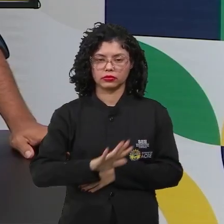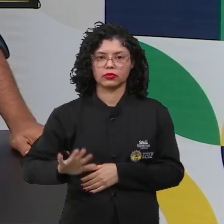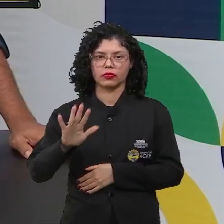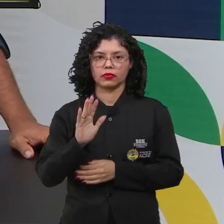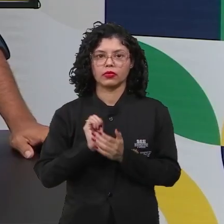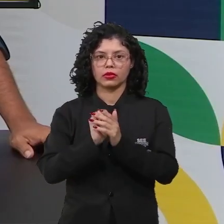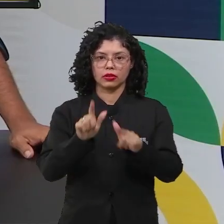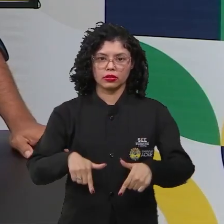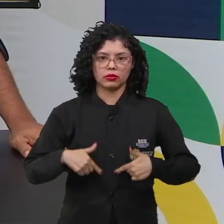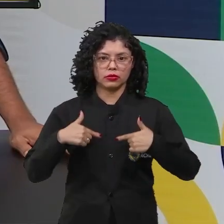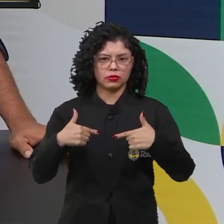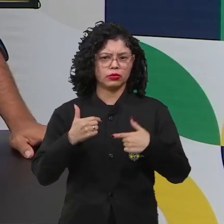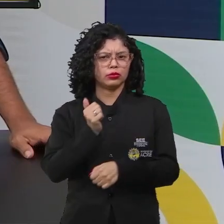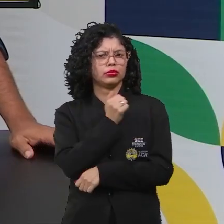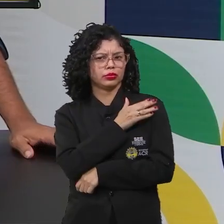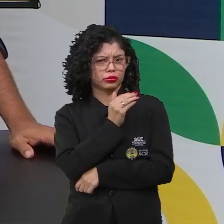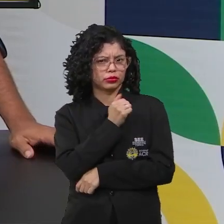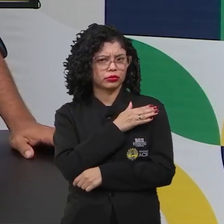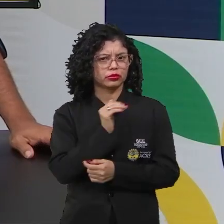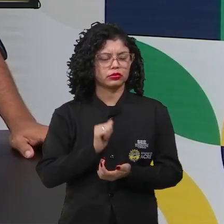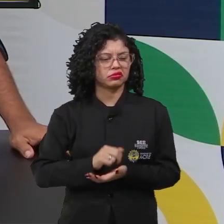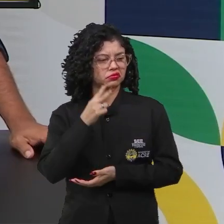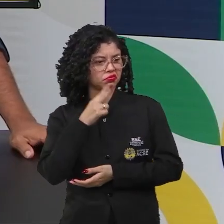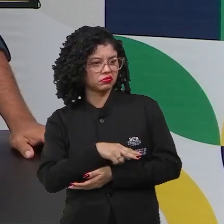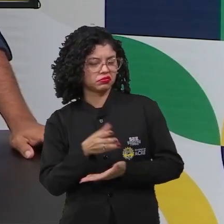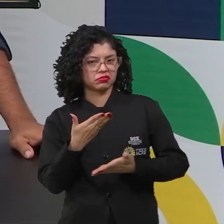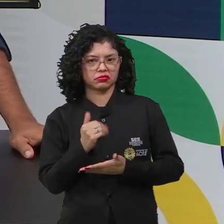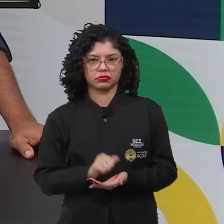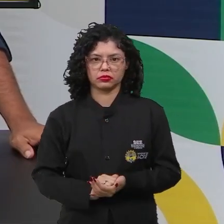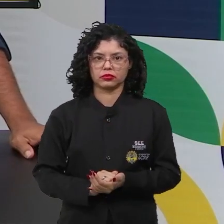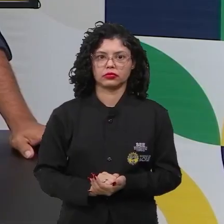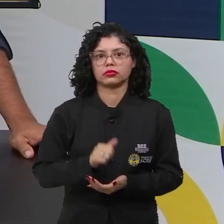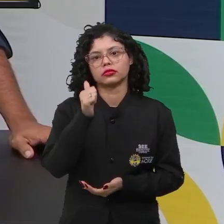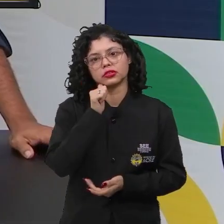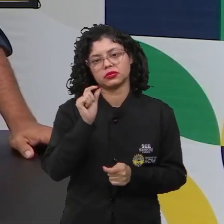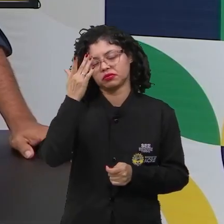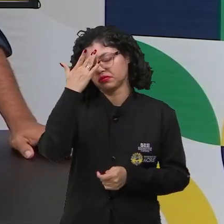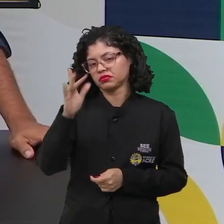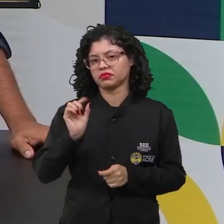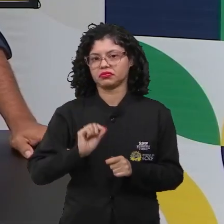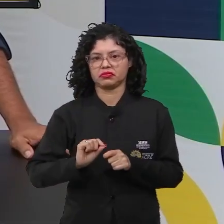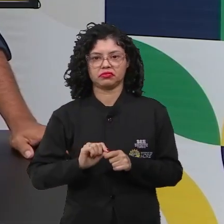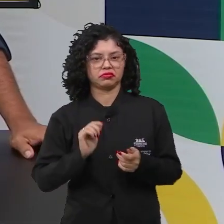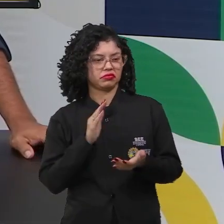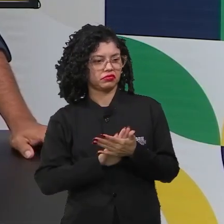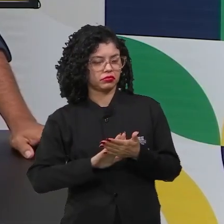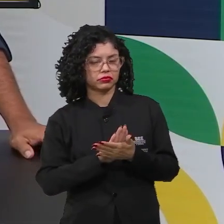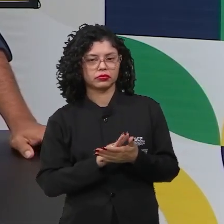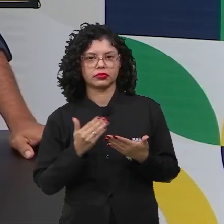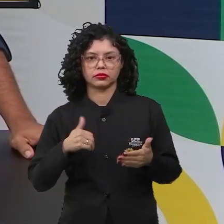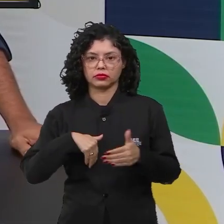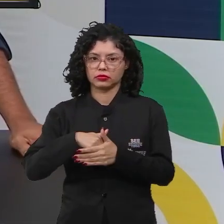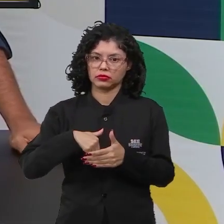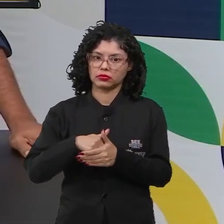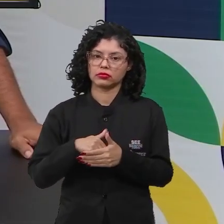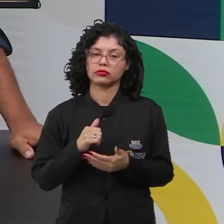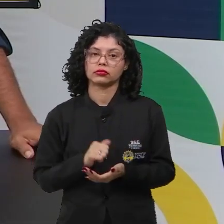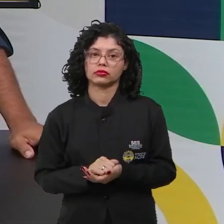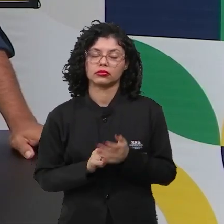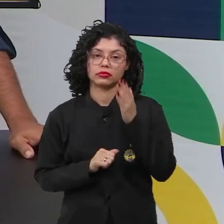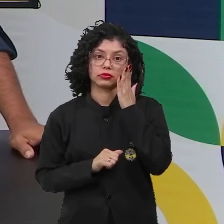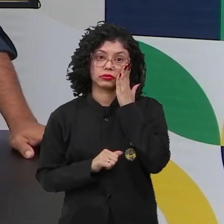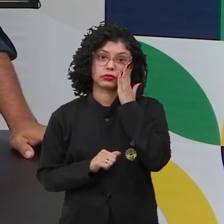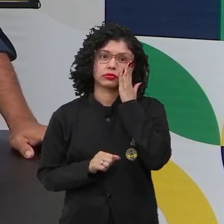é combater aquela pré-concepção de tipo, mulher não sabe jogar, quem é